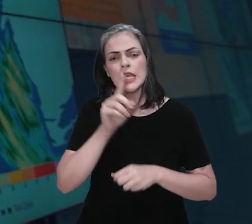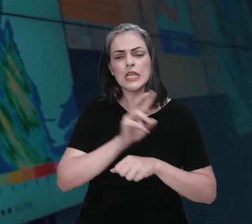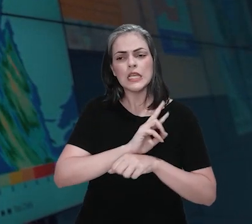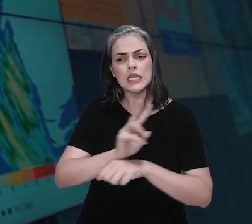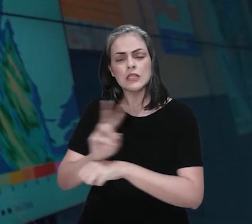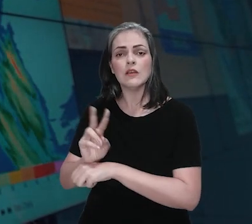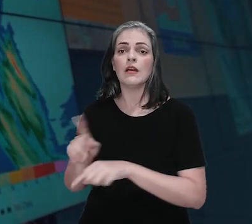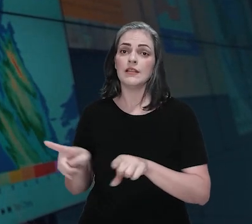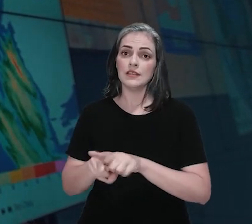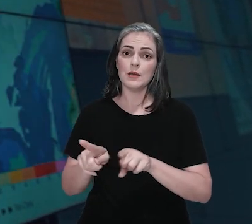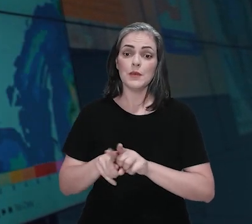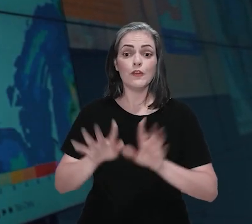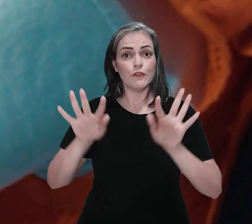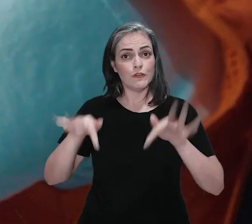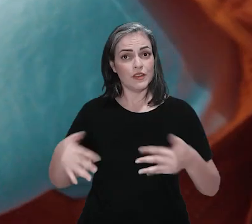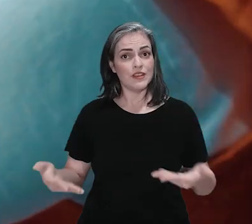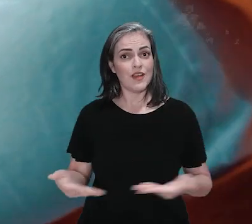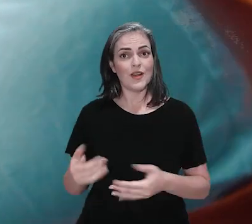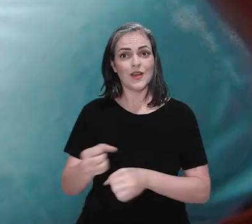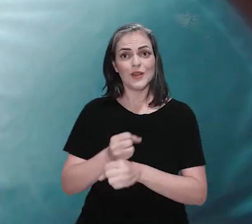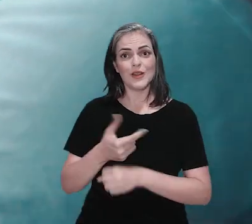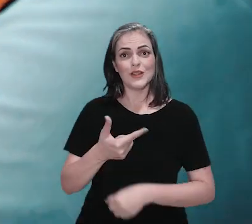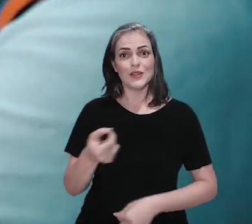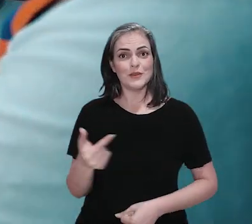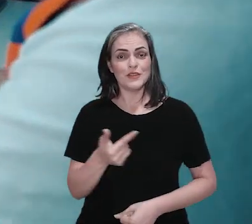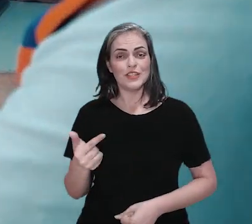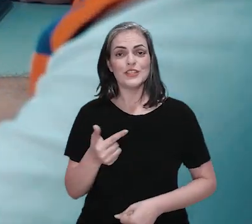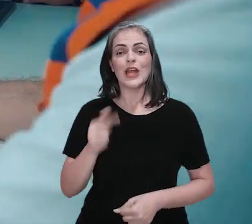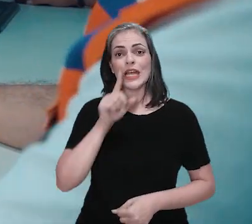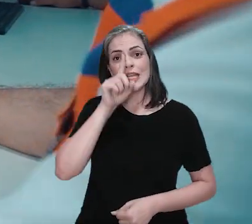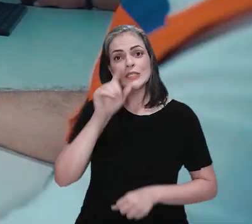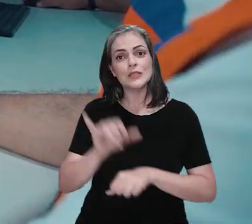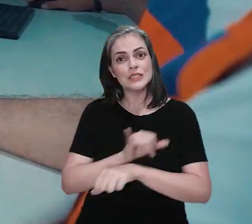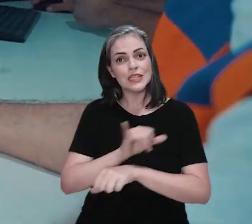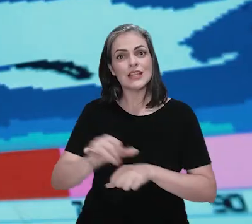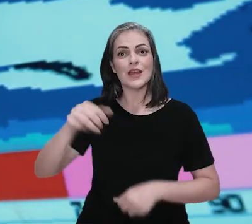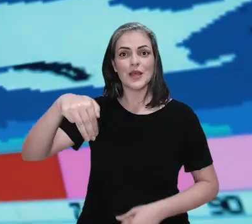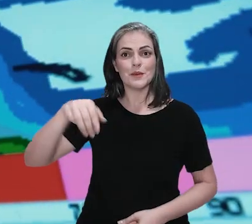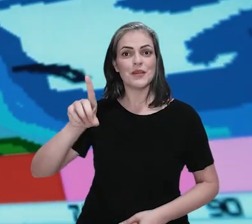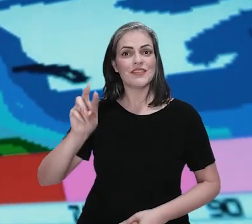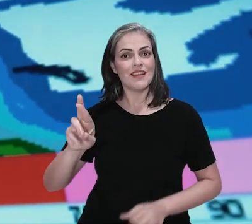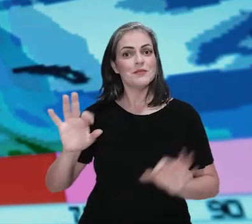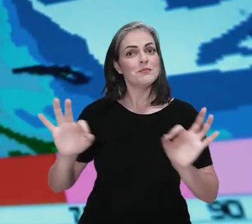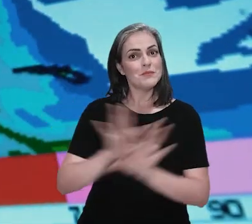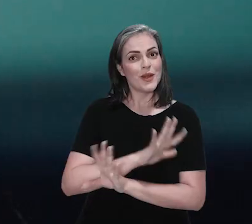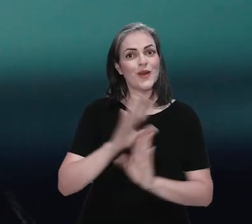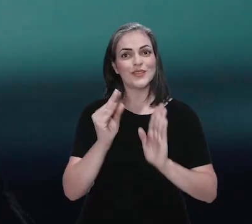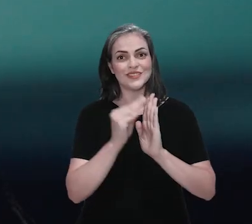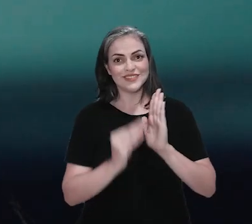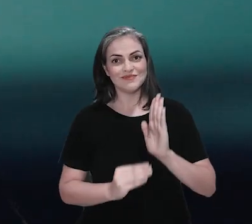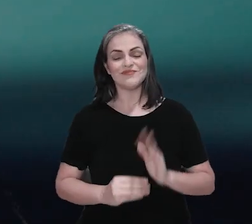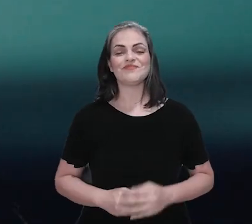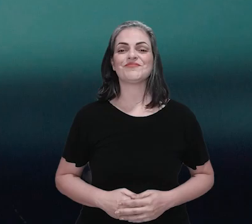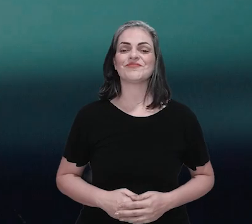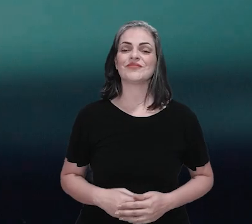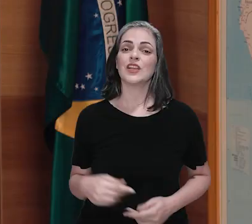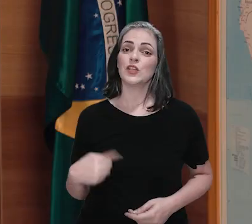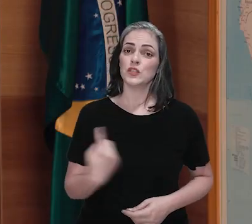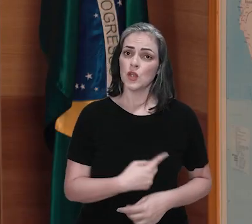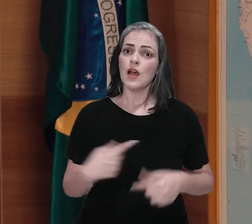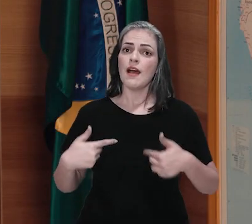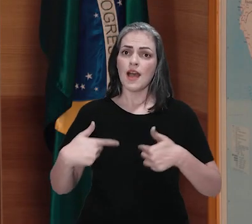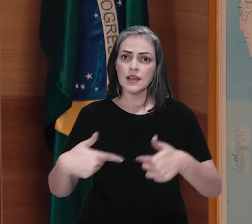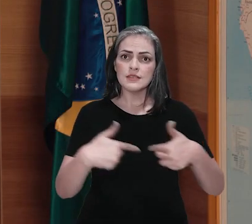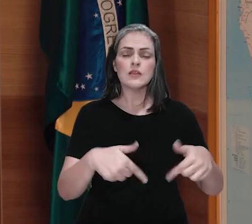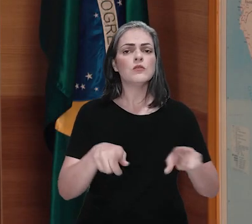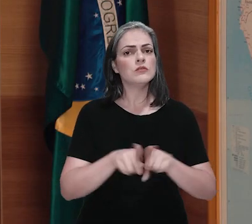mapeados e finalizamos também agora em 2022 os riscos estratégicos do Ministério do Desenvolvimento Regional. E por fim, destaco as nossas ações